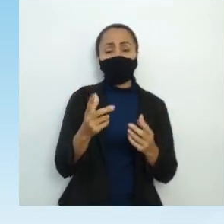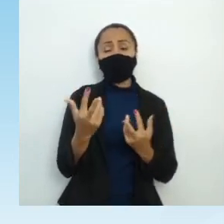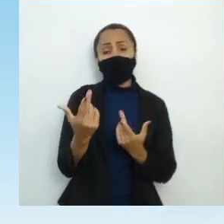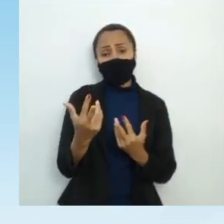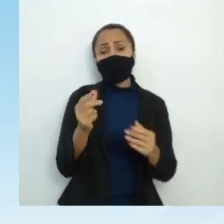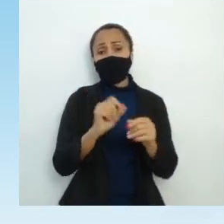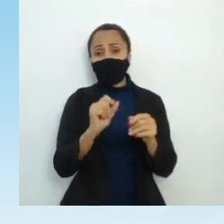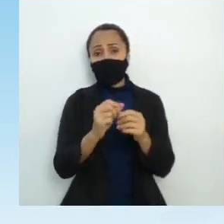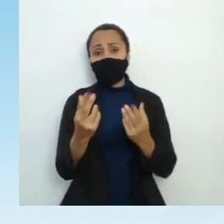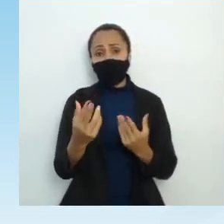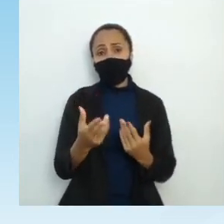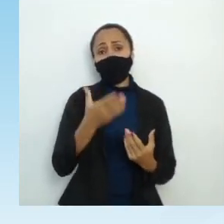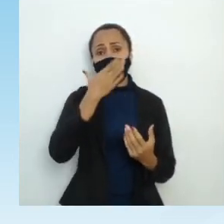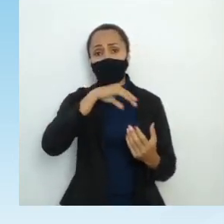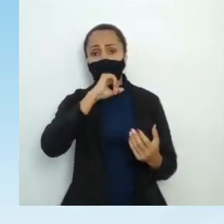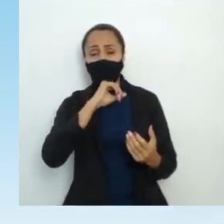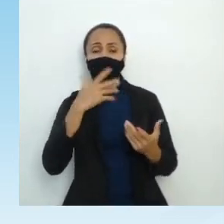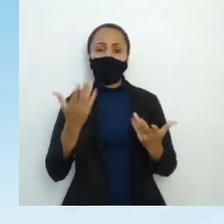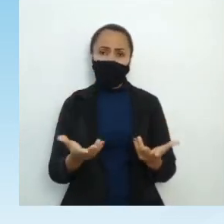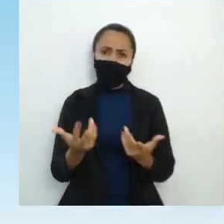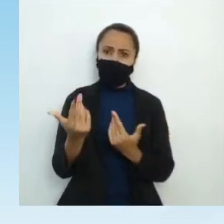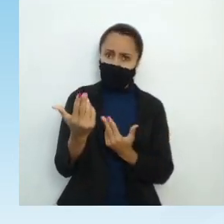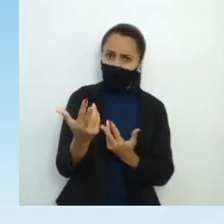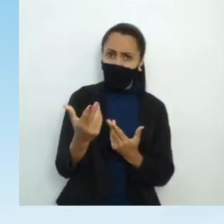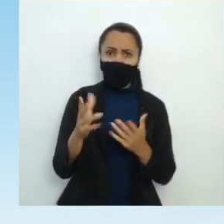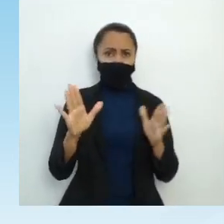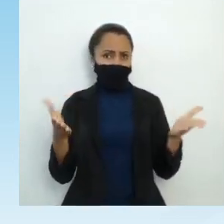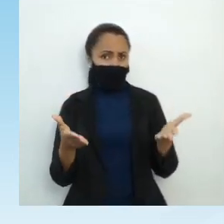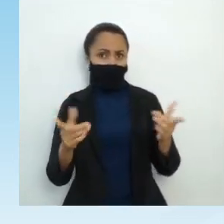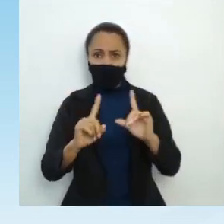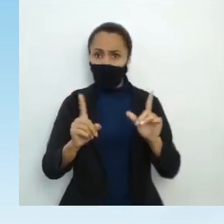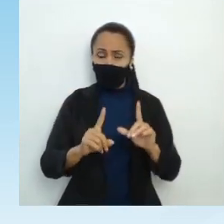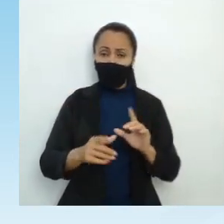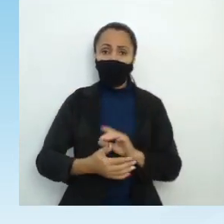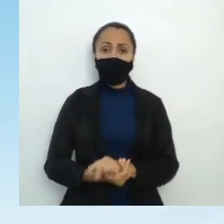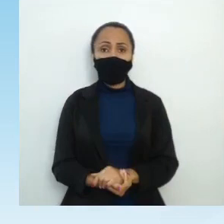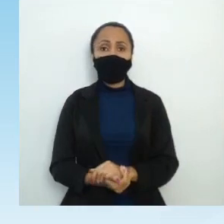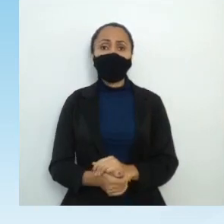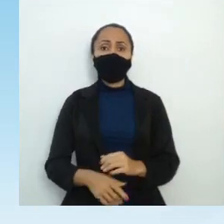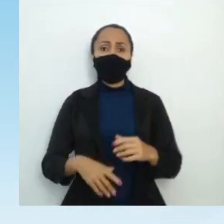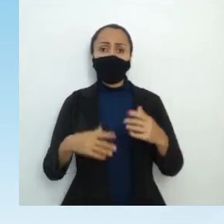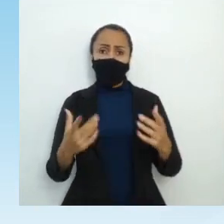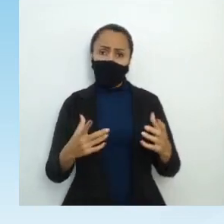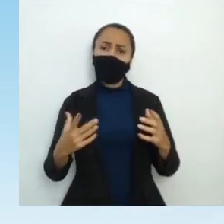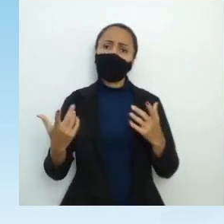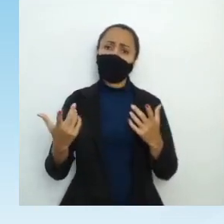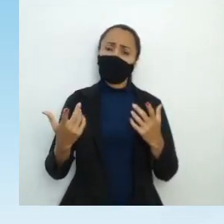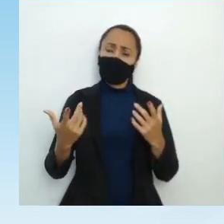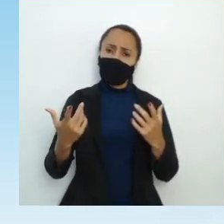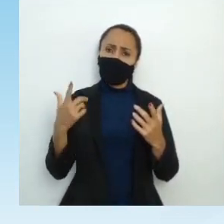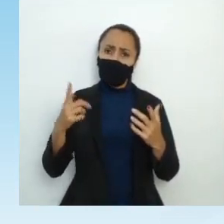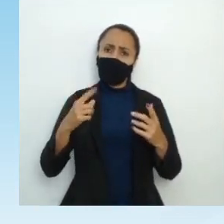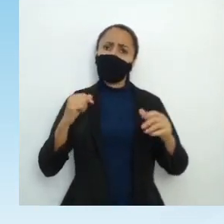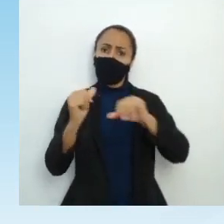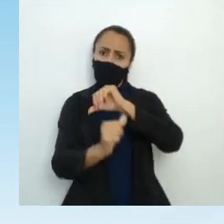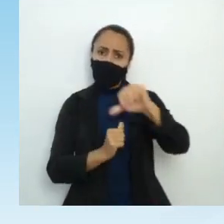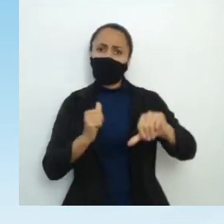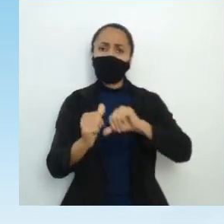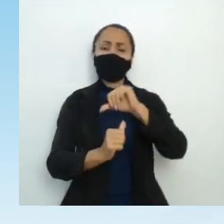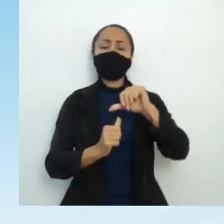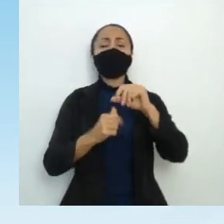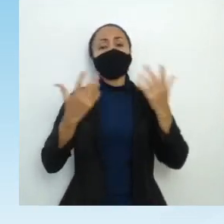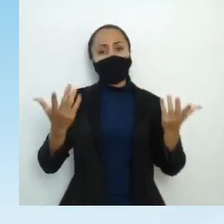teu pai, tu vem agora querer fazer a mesma coisa? Não. Vamos para fac pro tiro, vamos para confusão. E é aí que começa a chamada